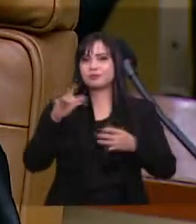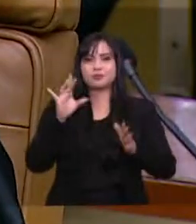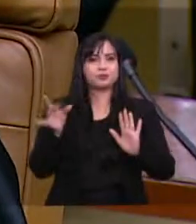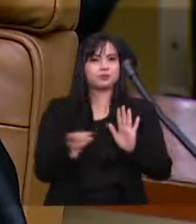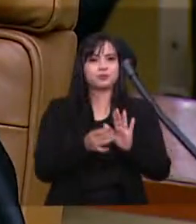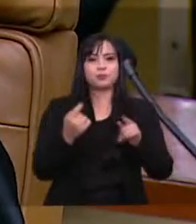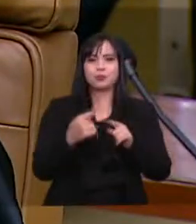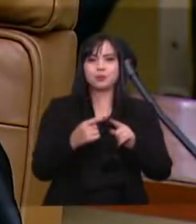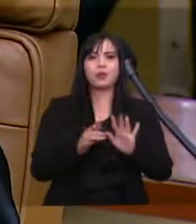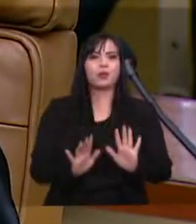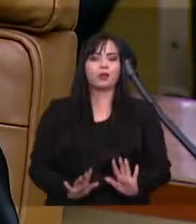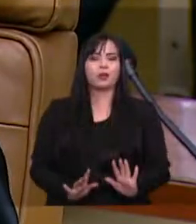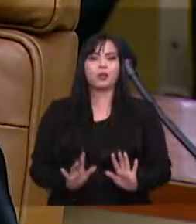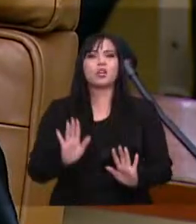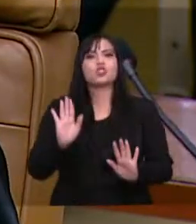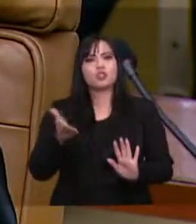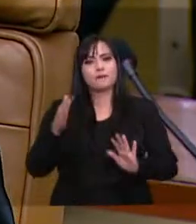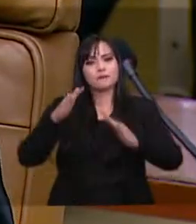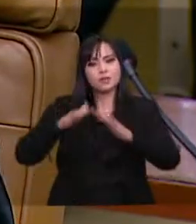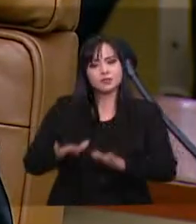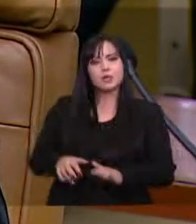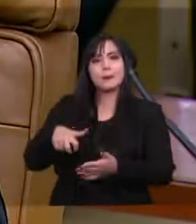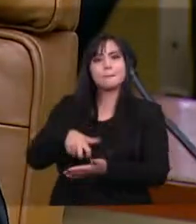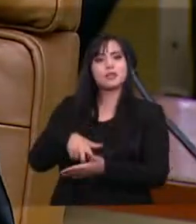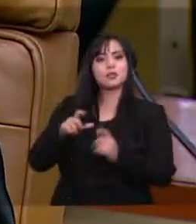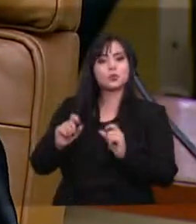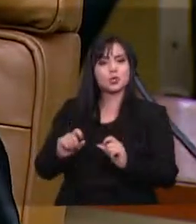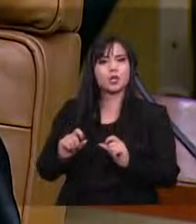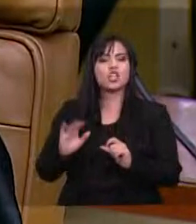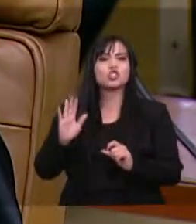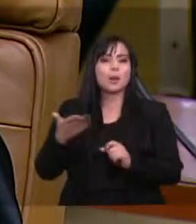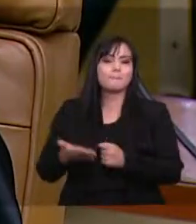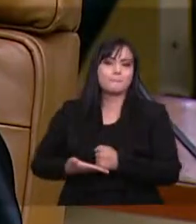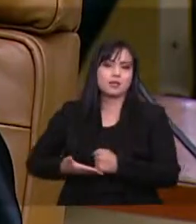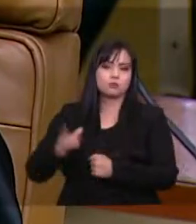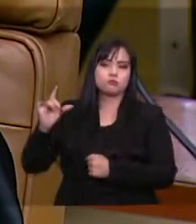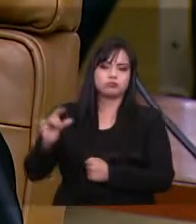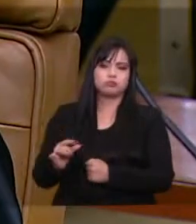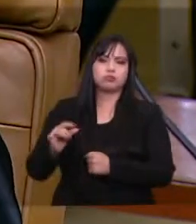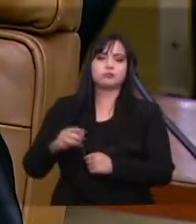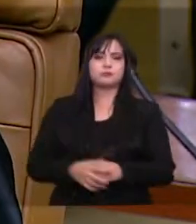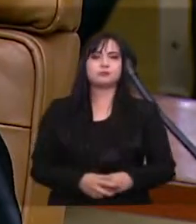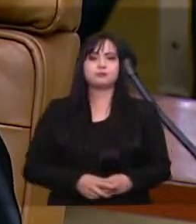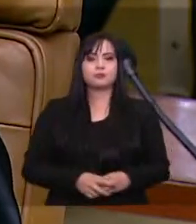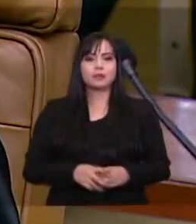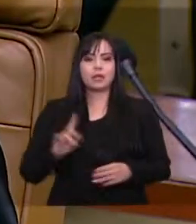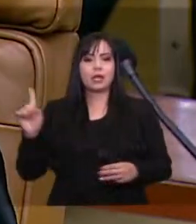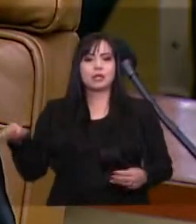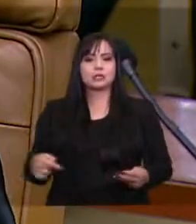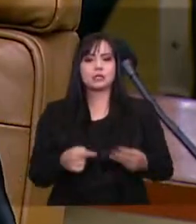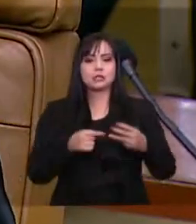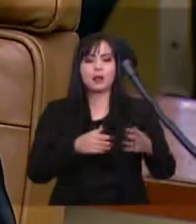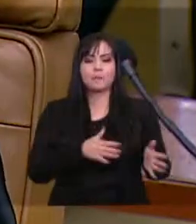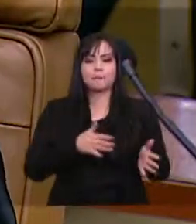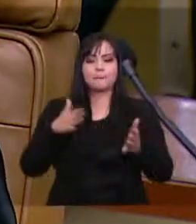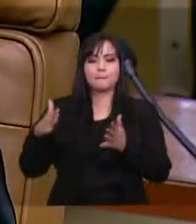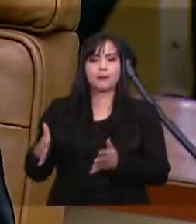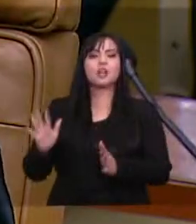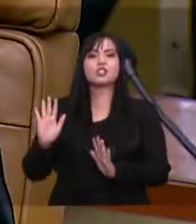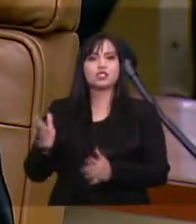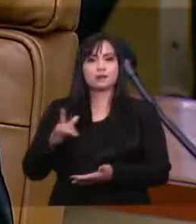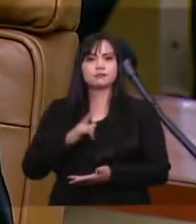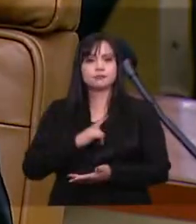porque de qualquer sorte estão fixando a pena já a base no seu mínimo legal na terceira etapa